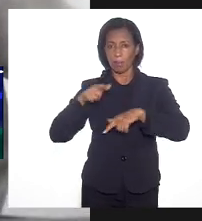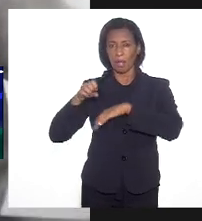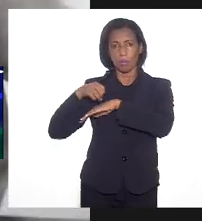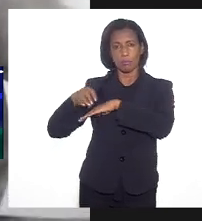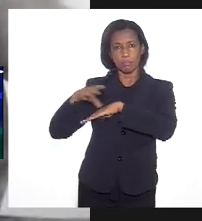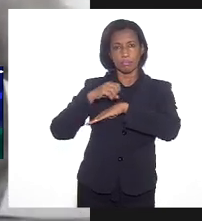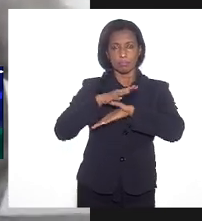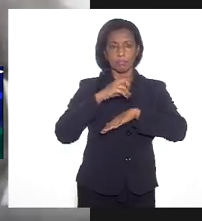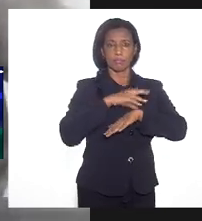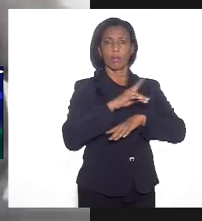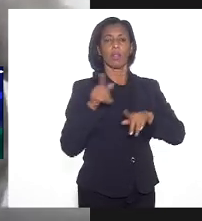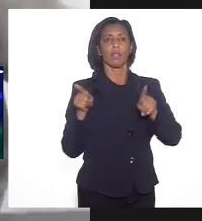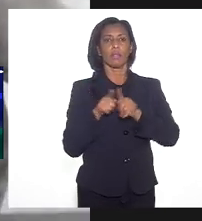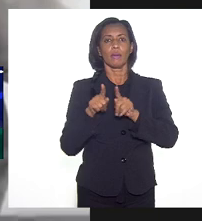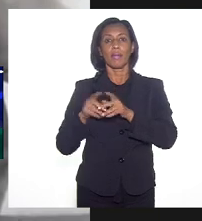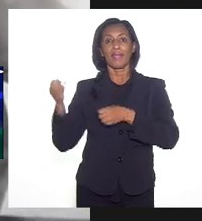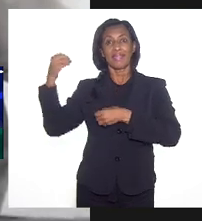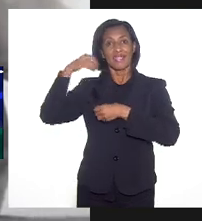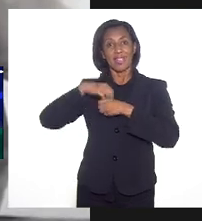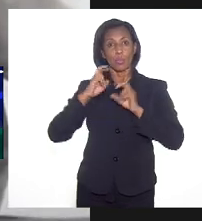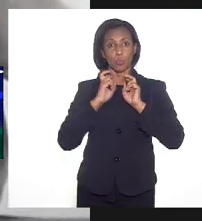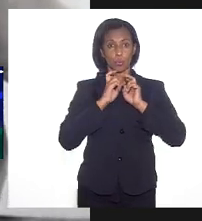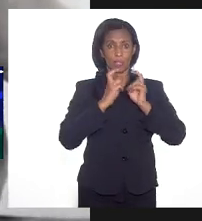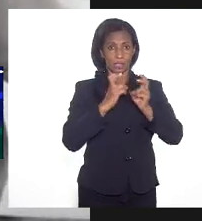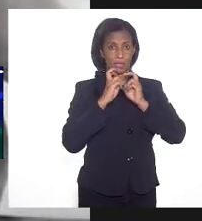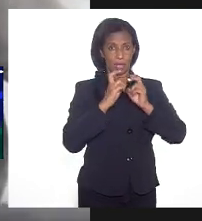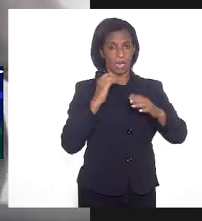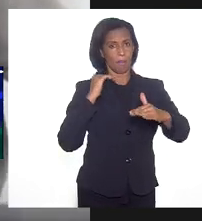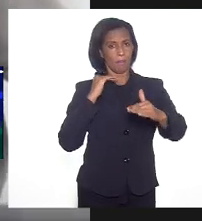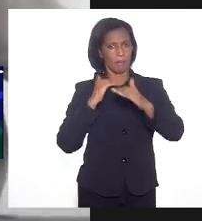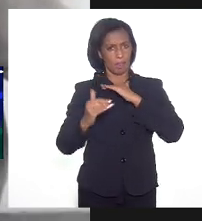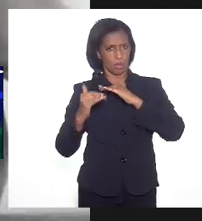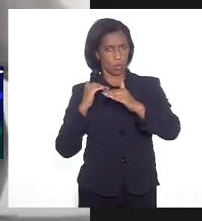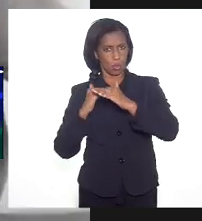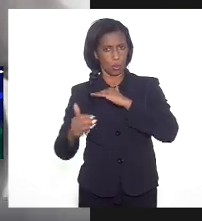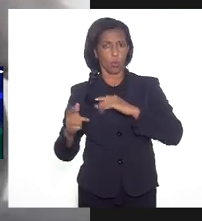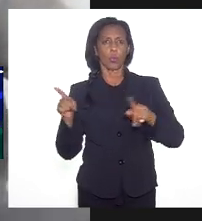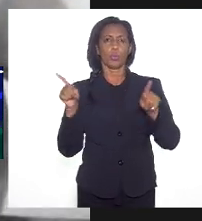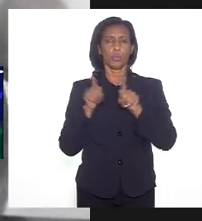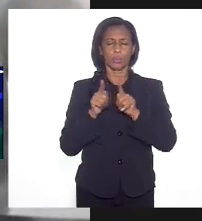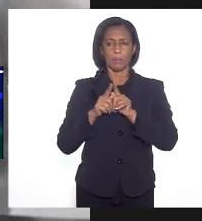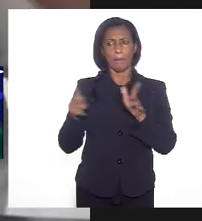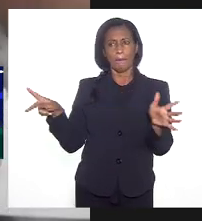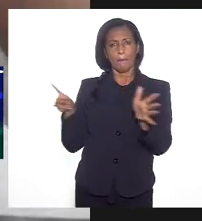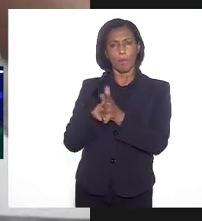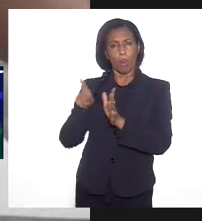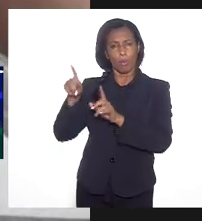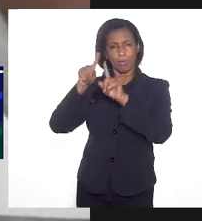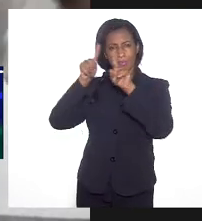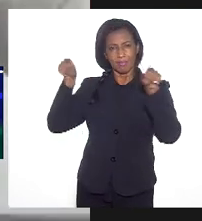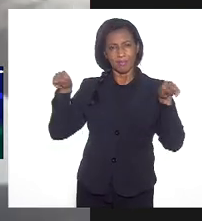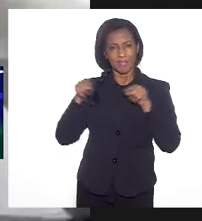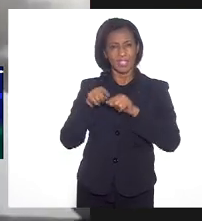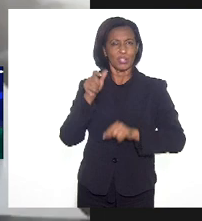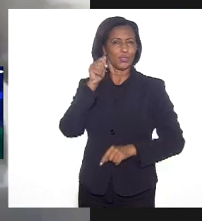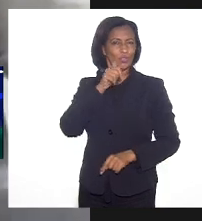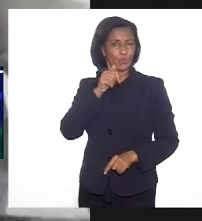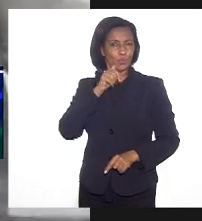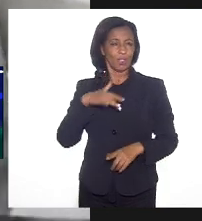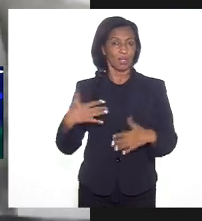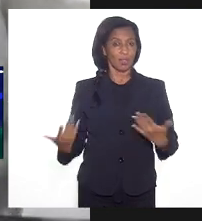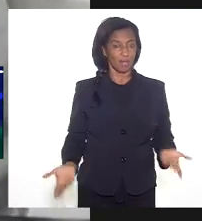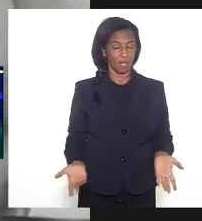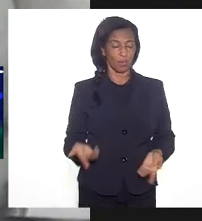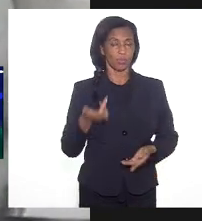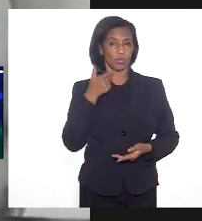também dentro dos vagões de trem e de metrô aqueles vagões exclusivos então senhor presidente a gente